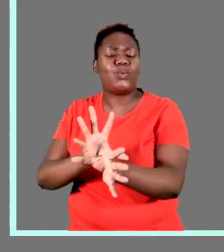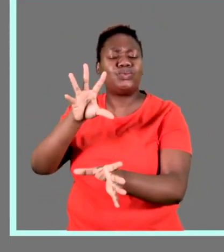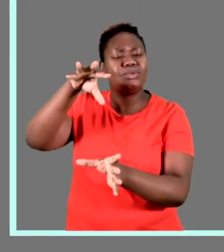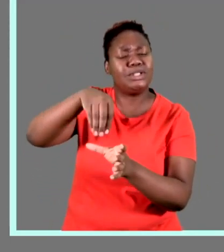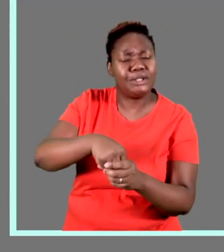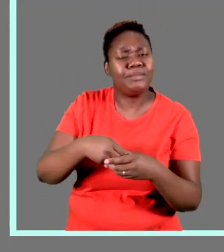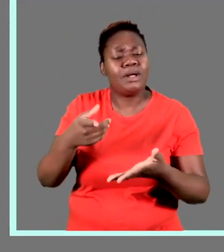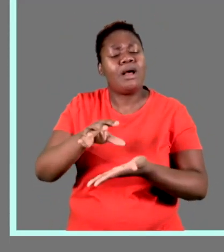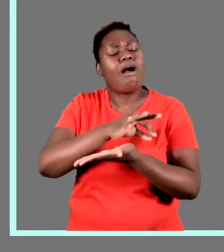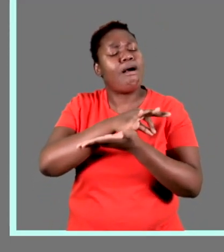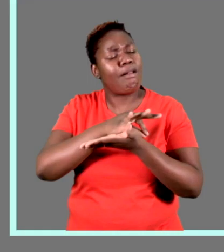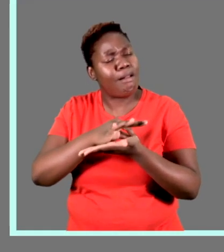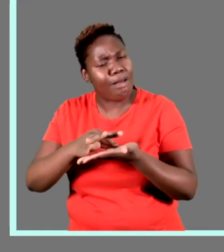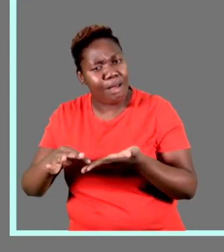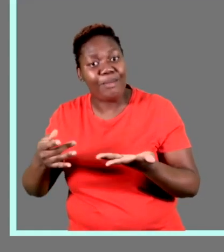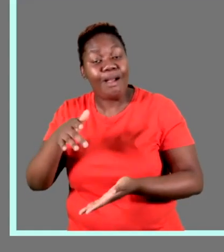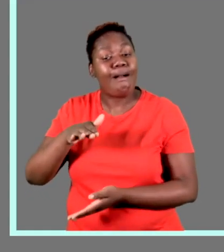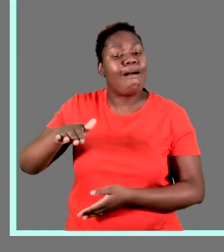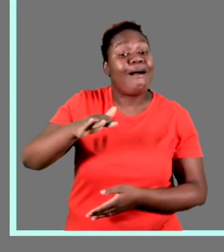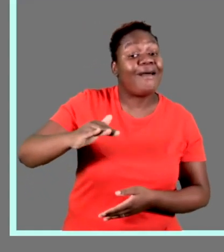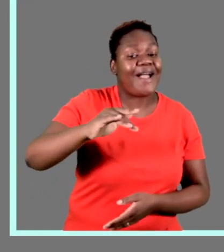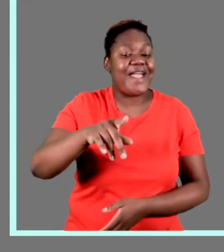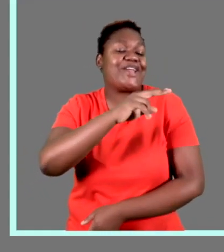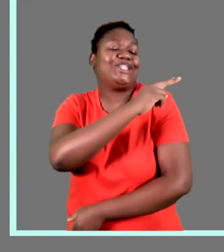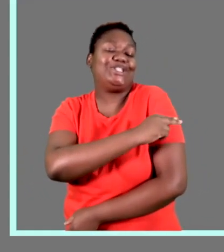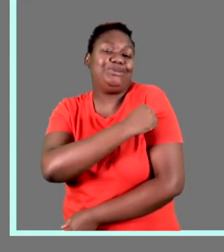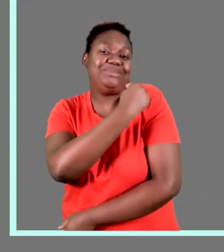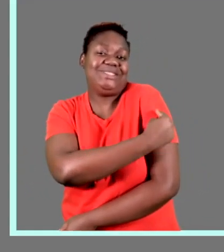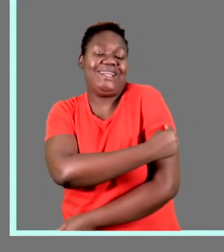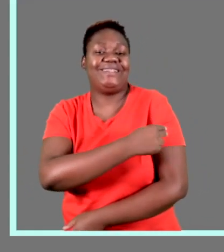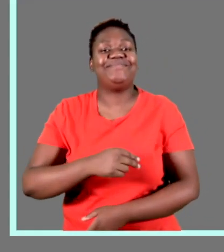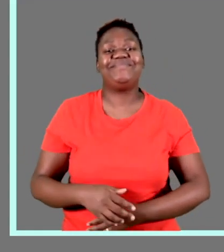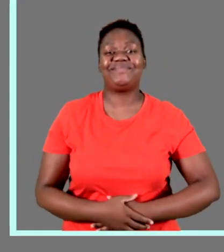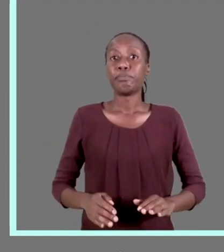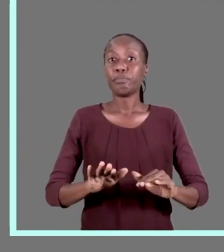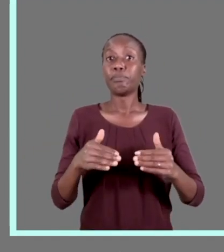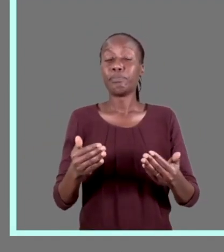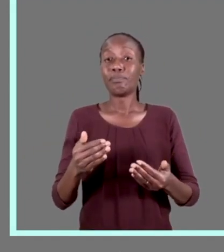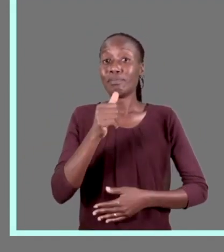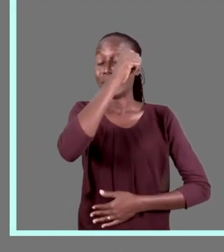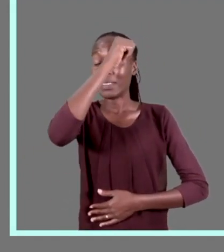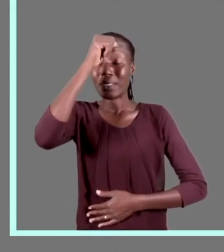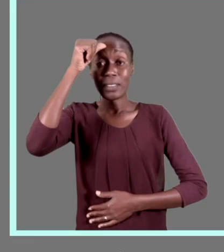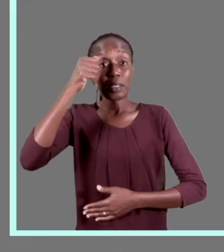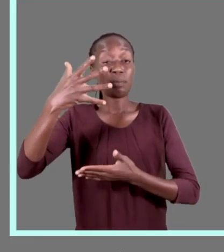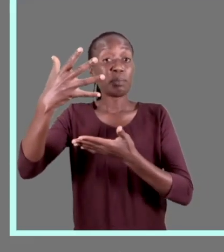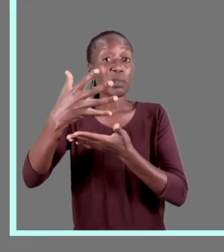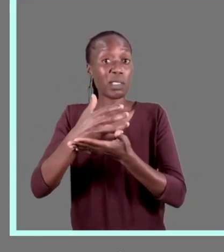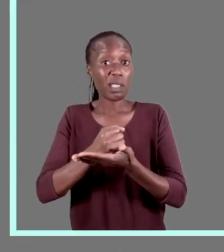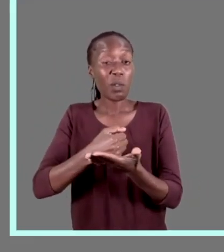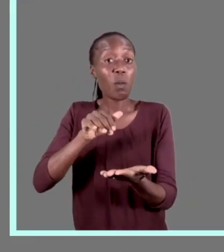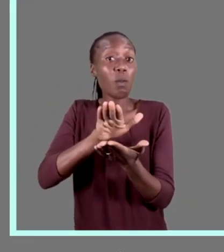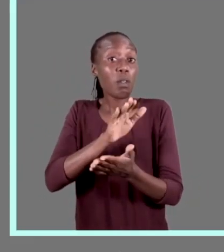melhorar as condições de saneamento naquela unidade hospitalar. É muito difícil encontrar em